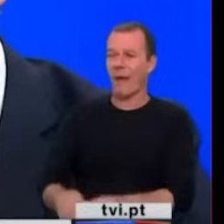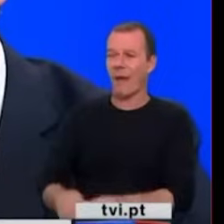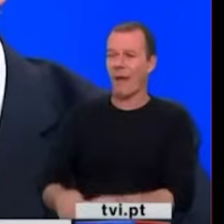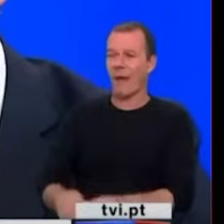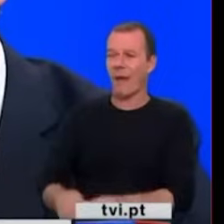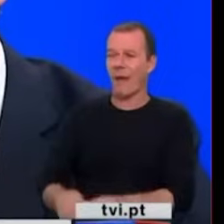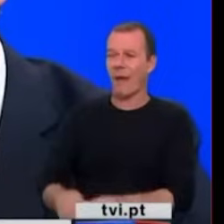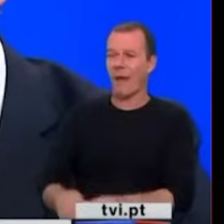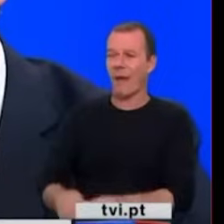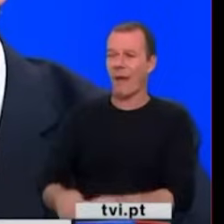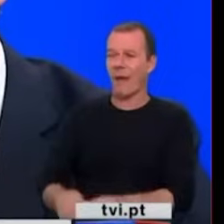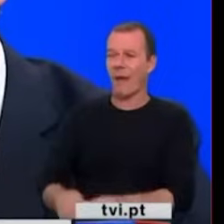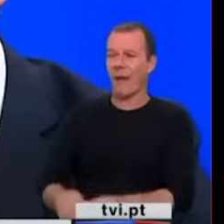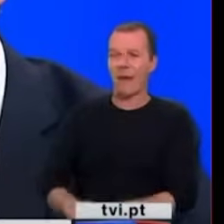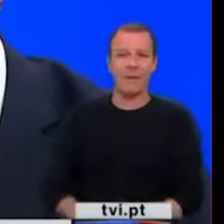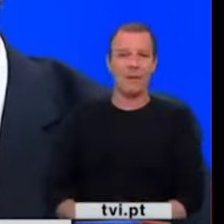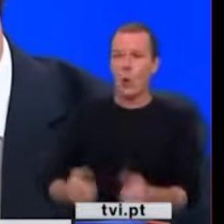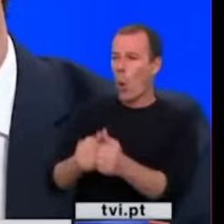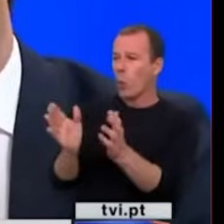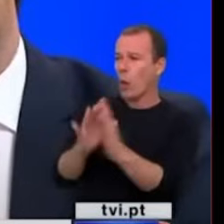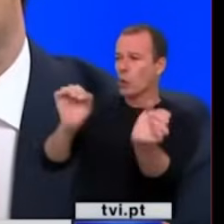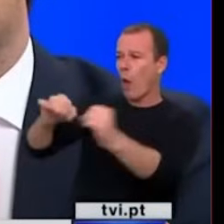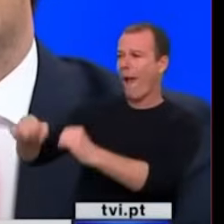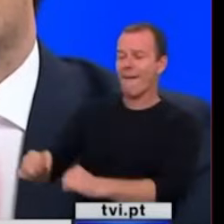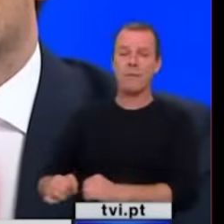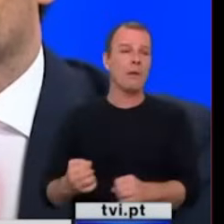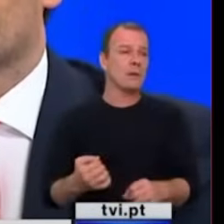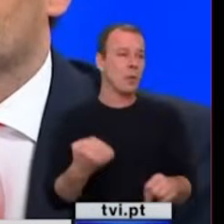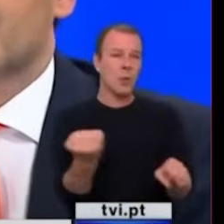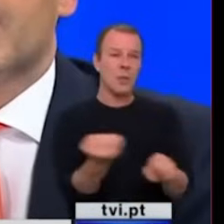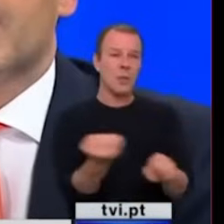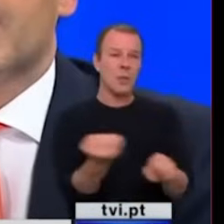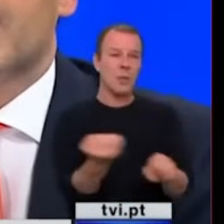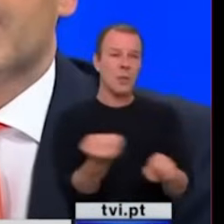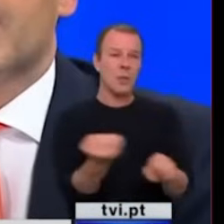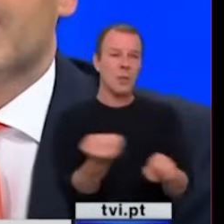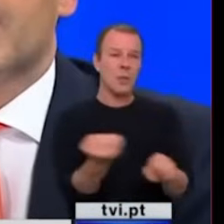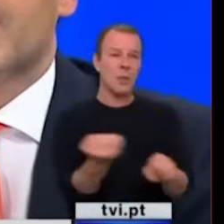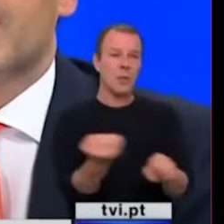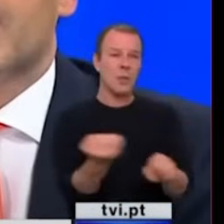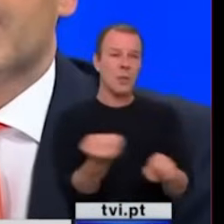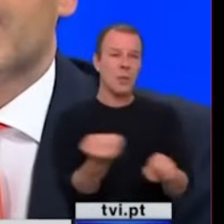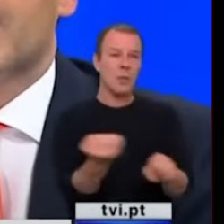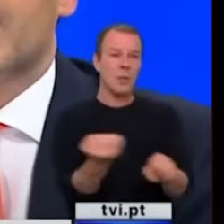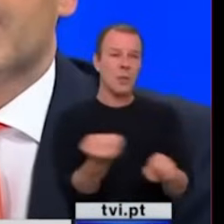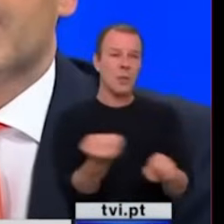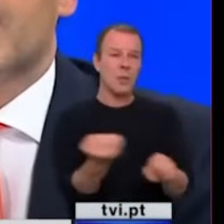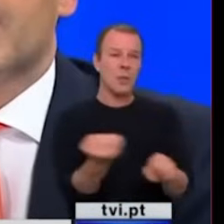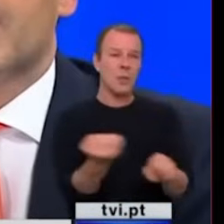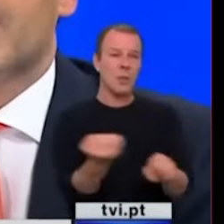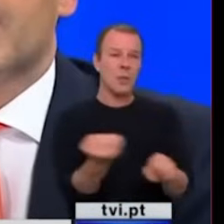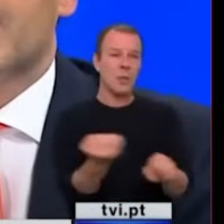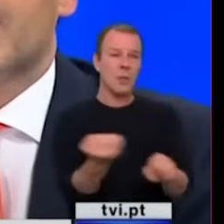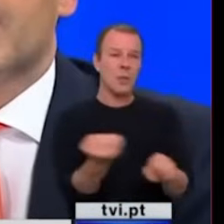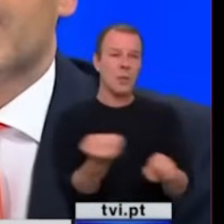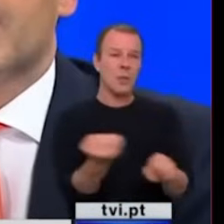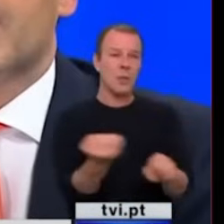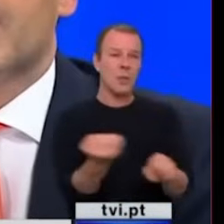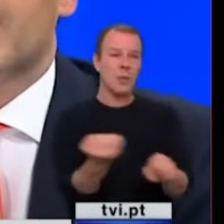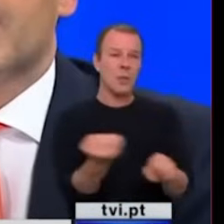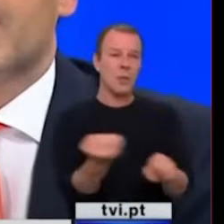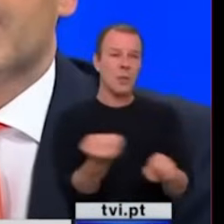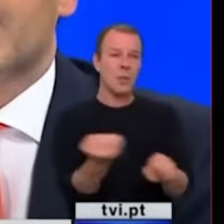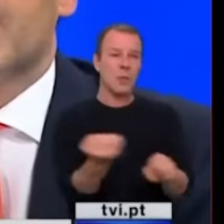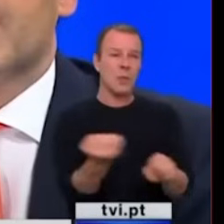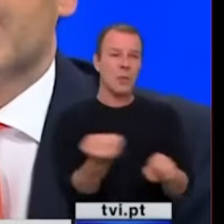é porque realmente tem razão ó Pedro não sei querem desistir do serviço Nacional são é desistir homem eles estão a propor uma solução é